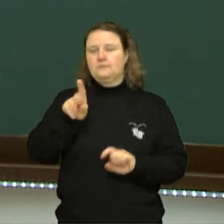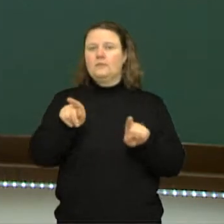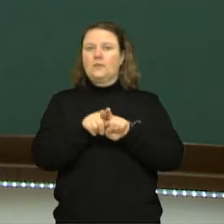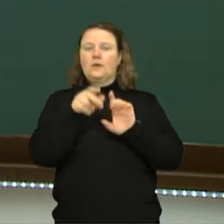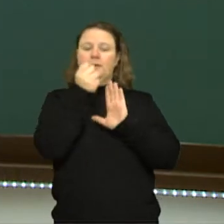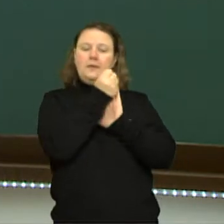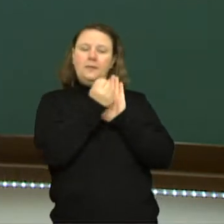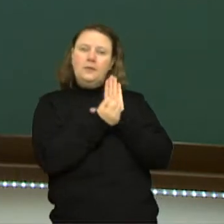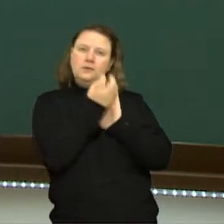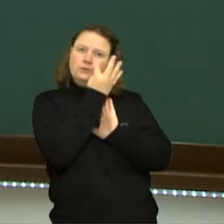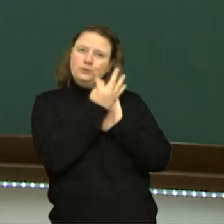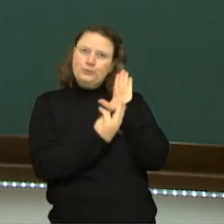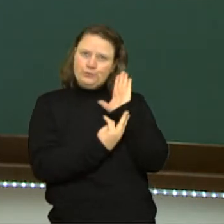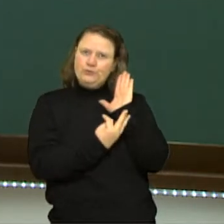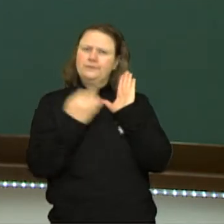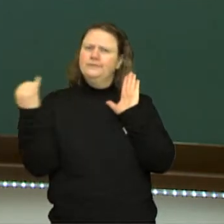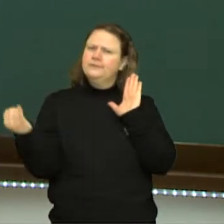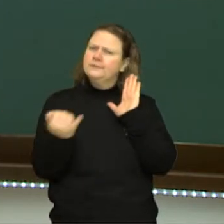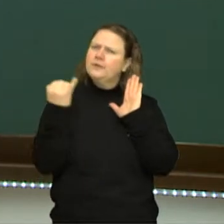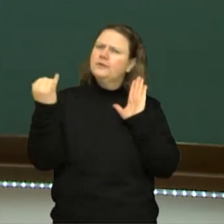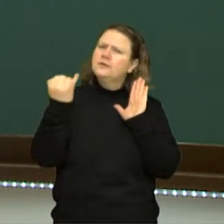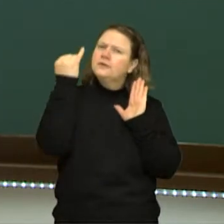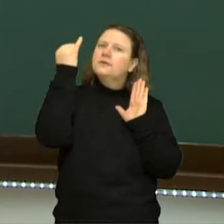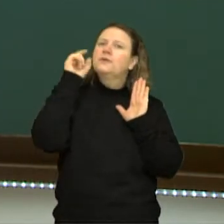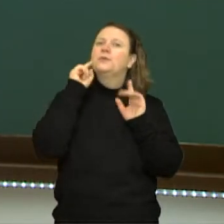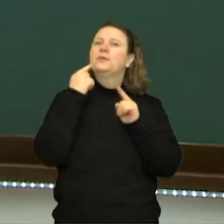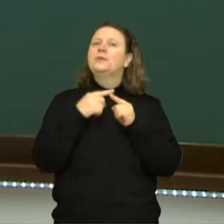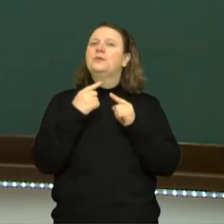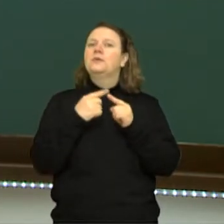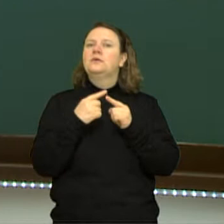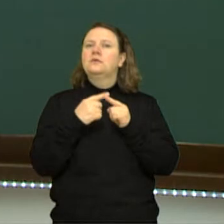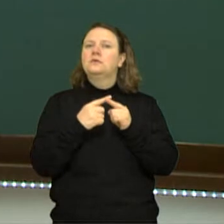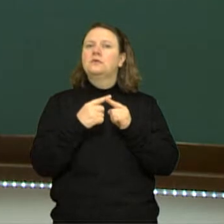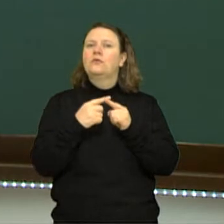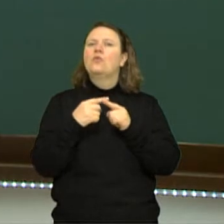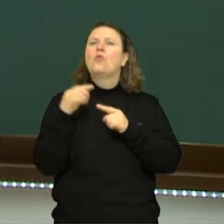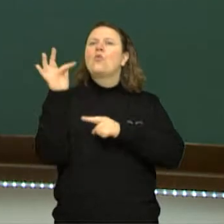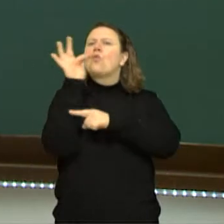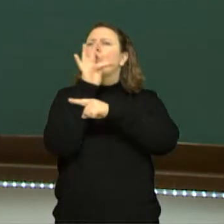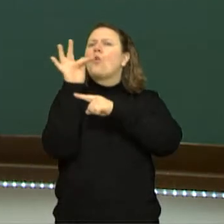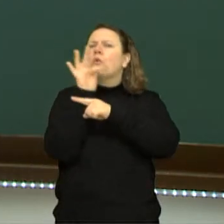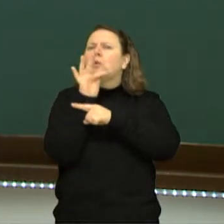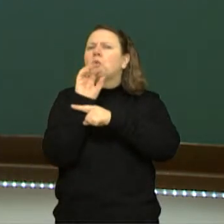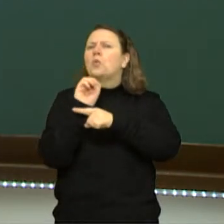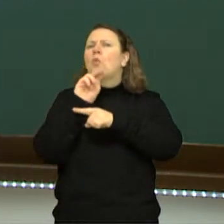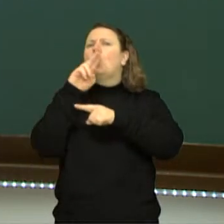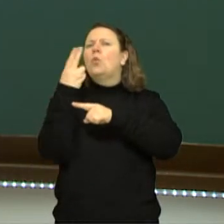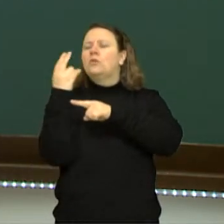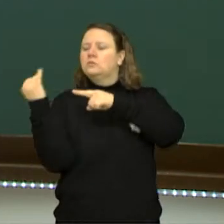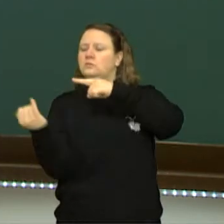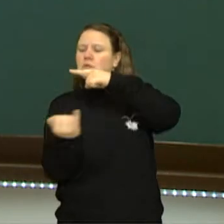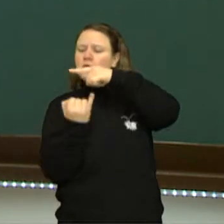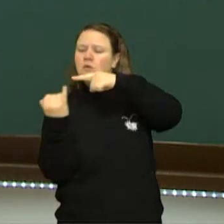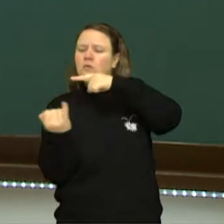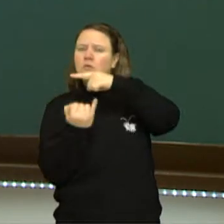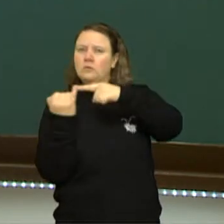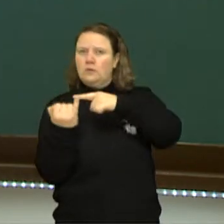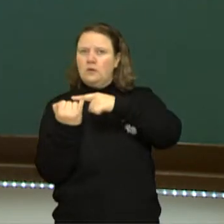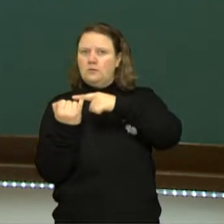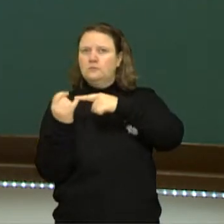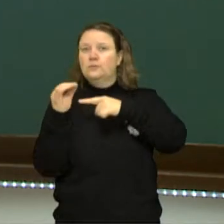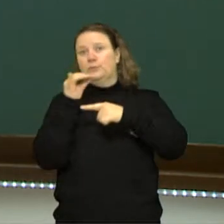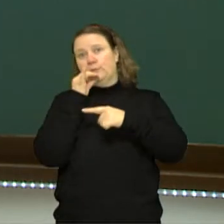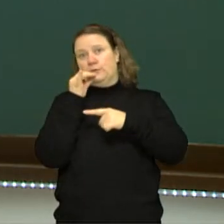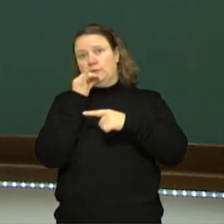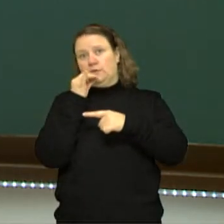são importantes, pessoal, porque eles denunciam aí qual é o nível de formalidade de um texto. Vocês sabem que existem palavras mais comuns de serem